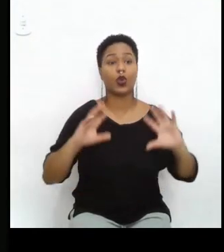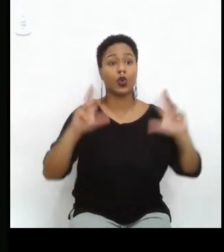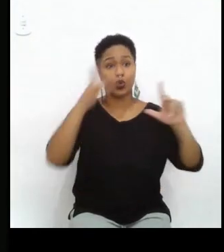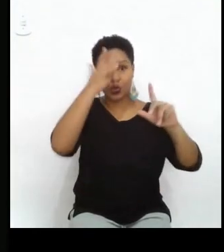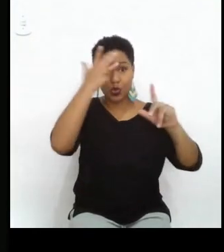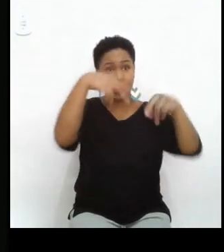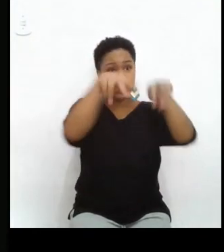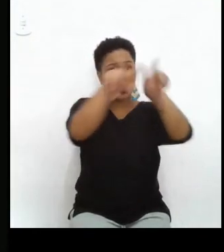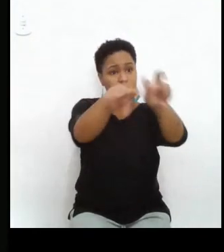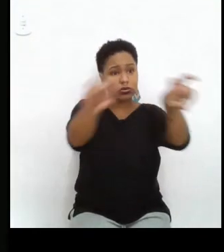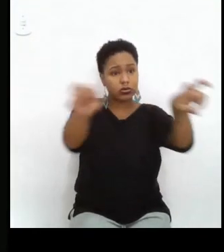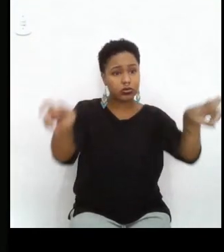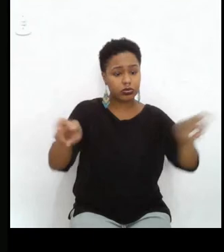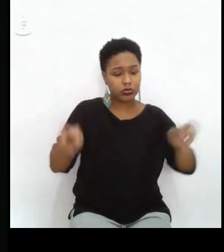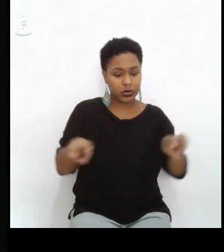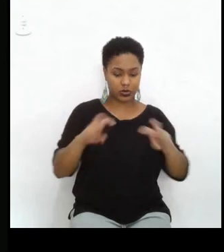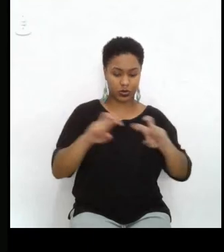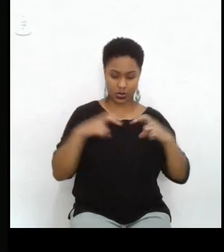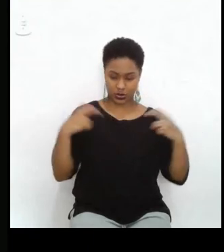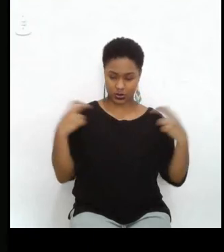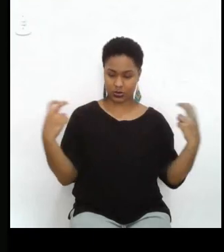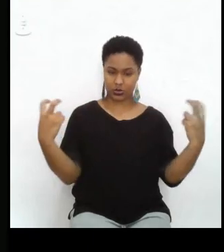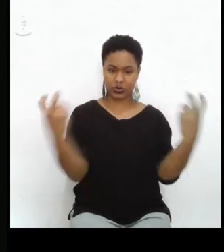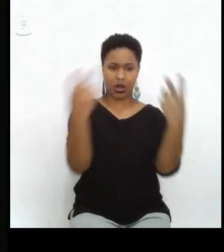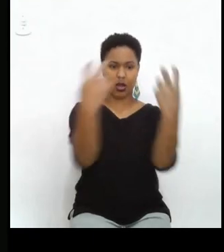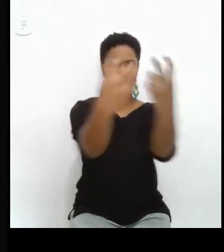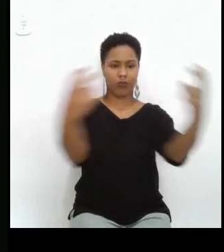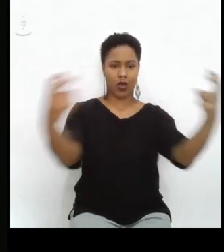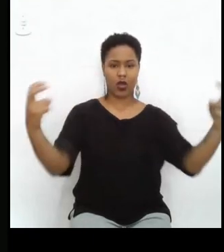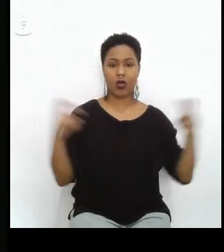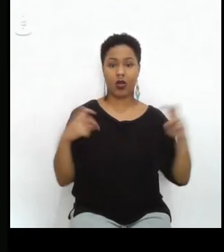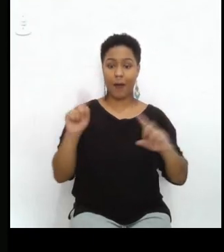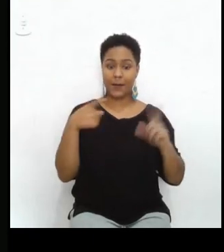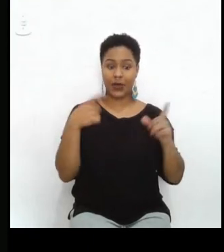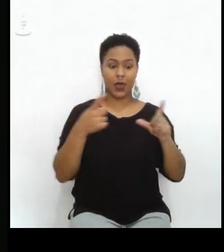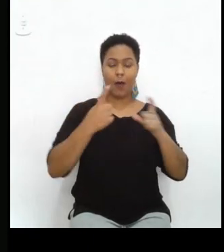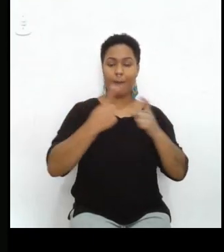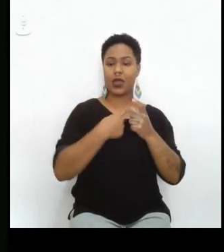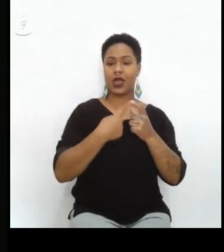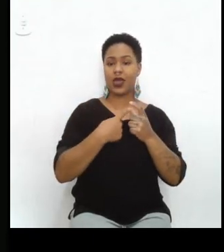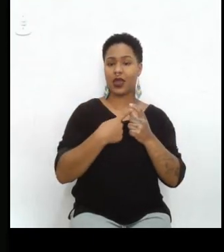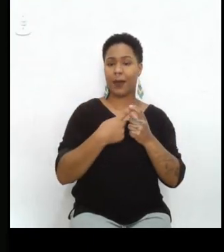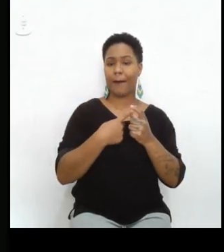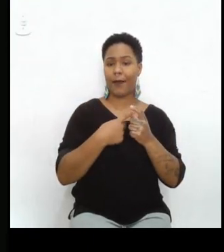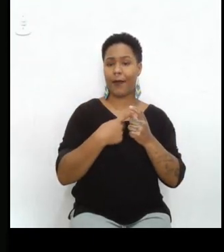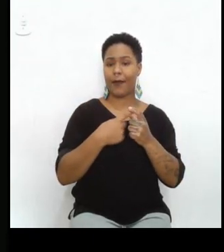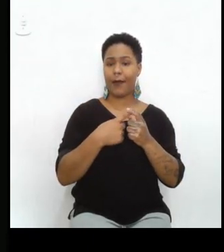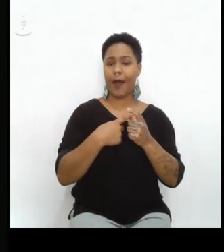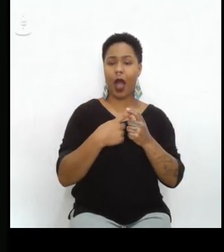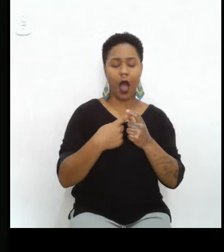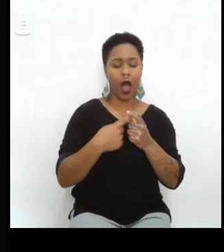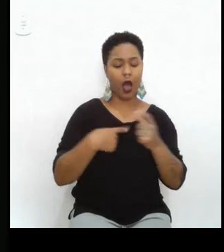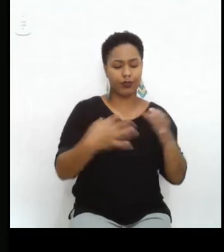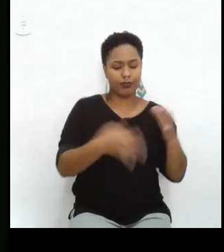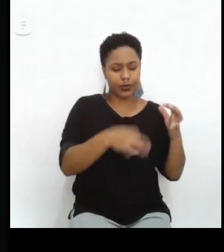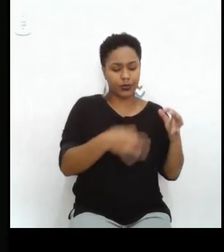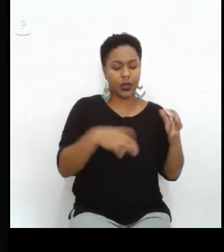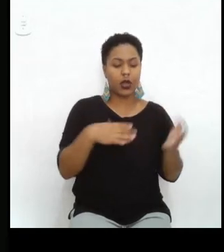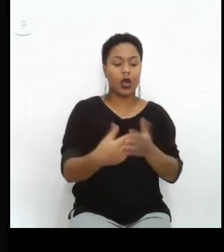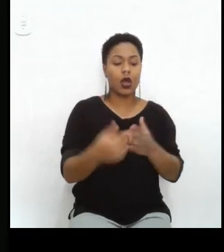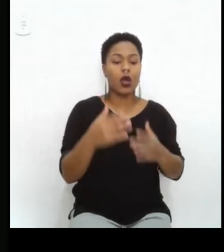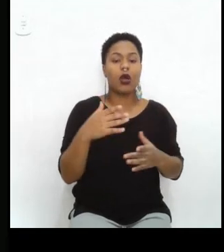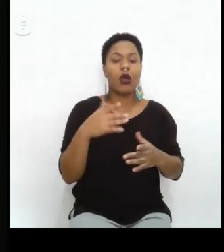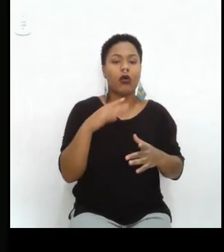completando a gira o primeiro Toque de Berimbau começa passado lento misterioso